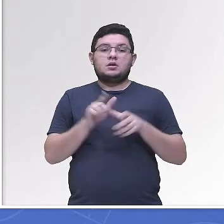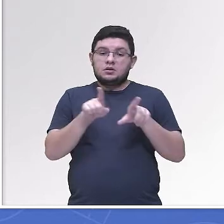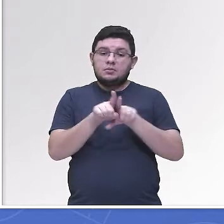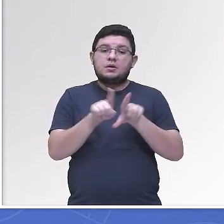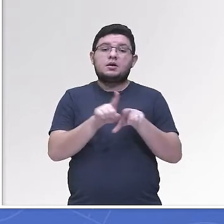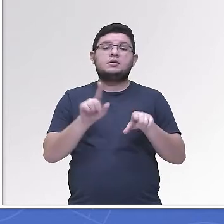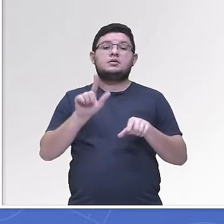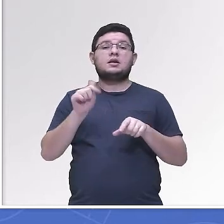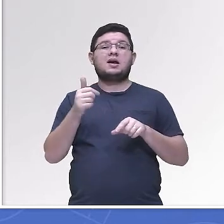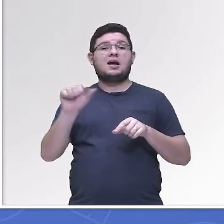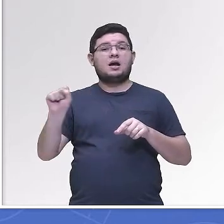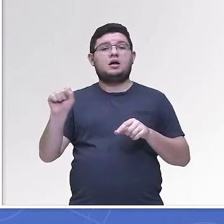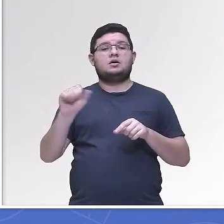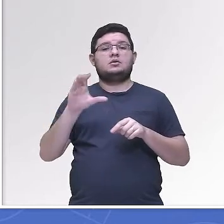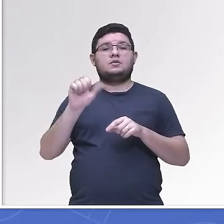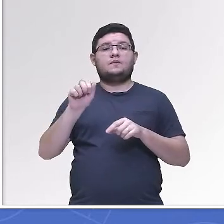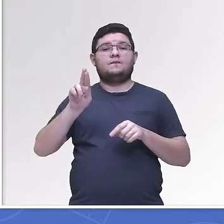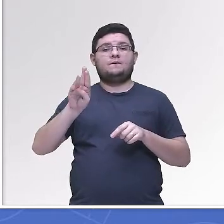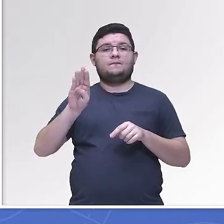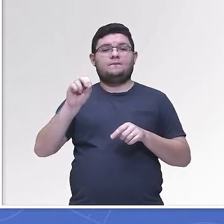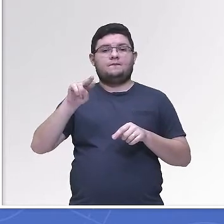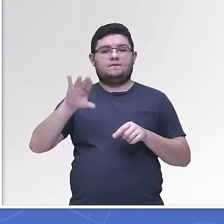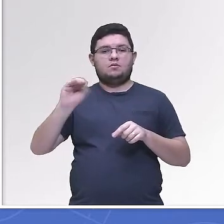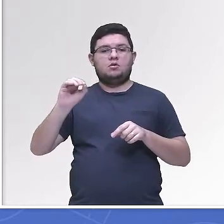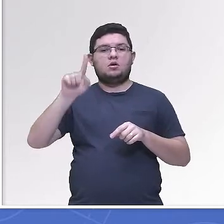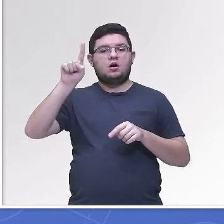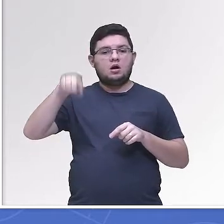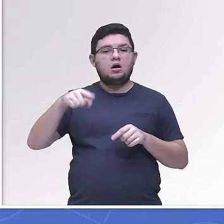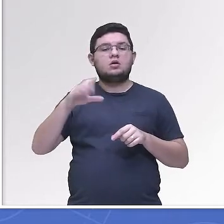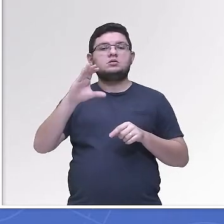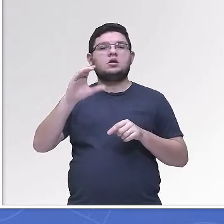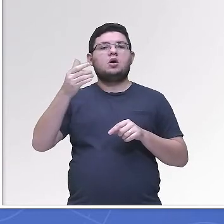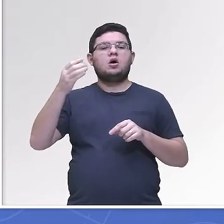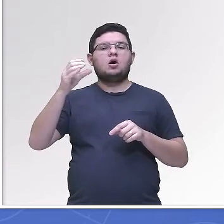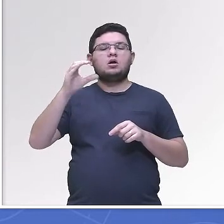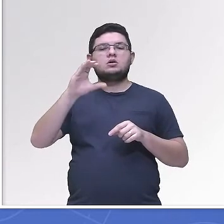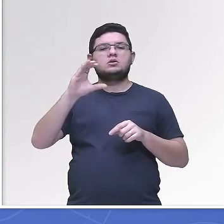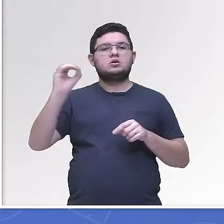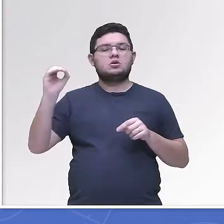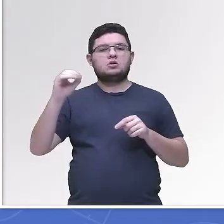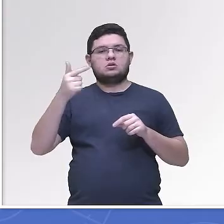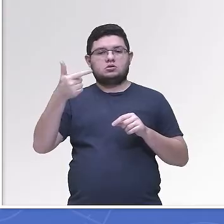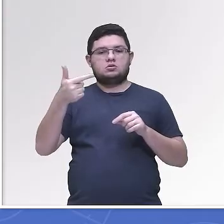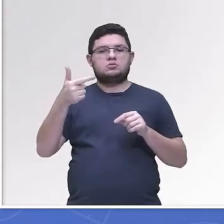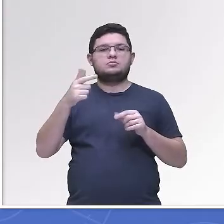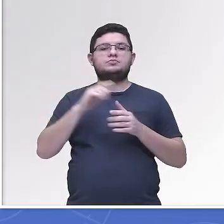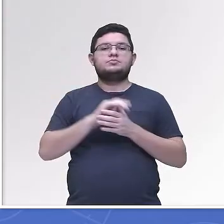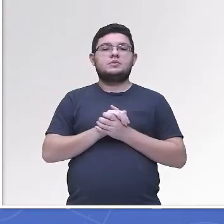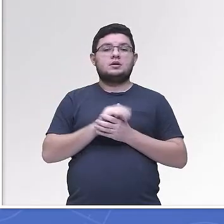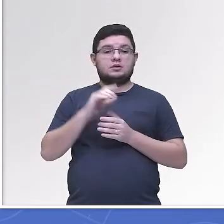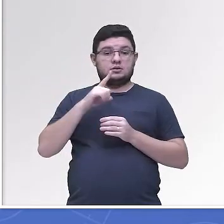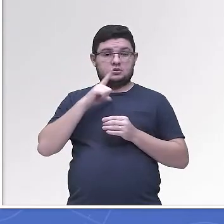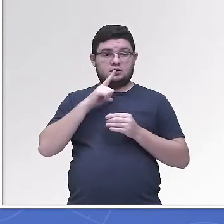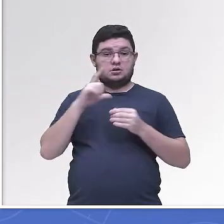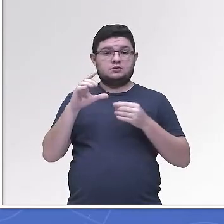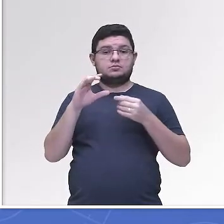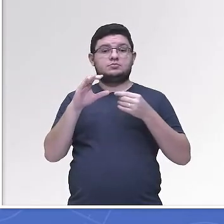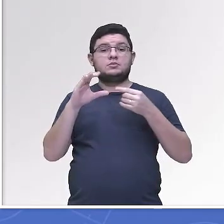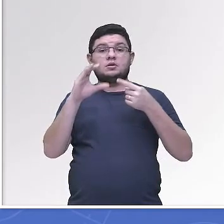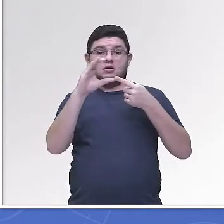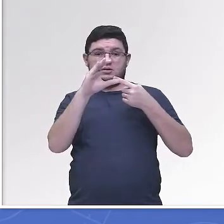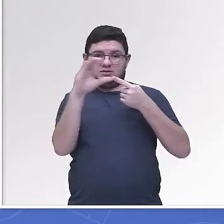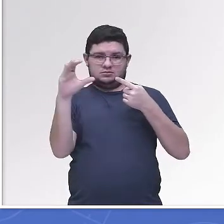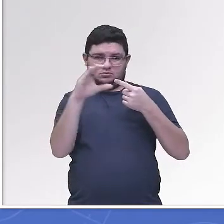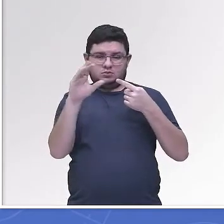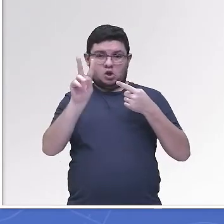gás carbônico, que é o CO2, um carbono e 2 oxigênio. E uma infinidade de